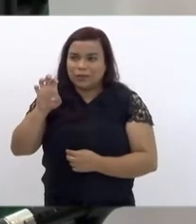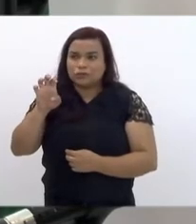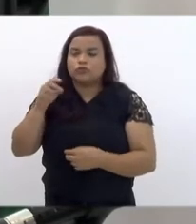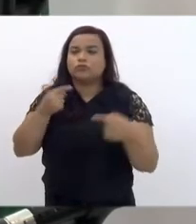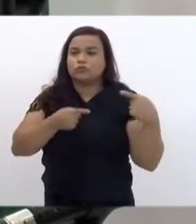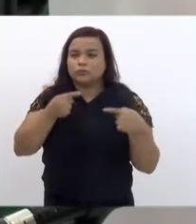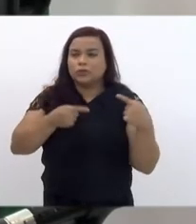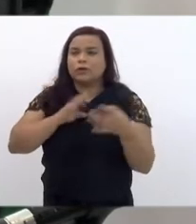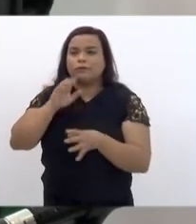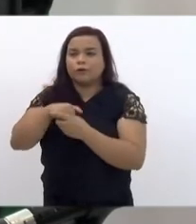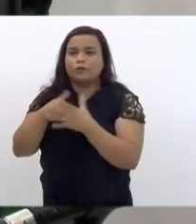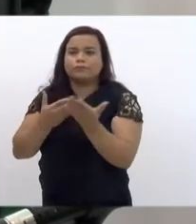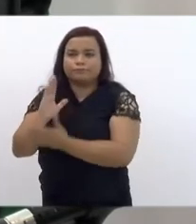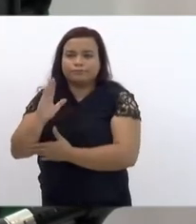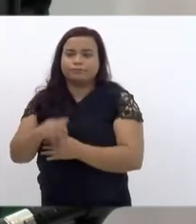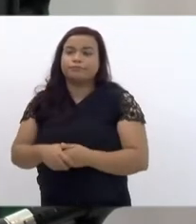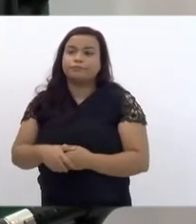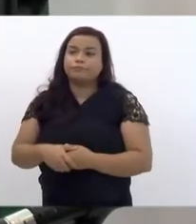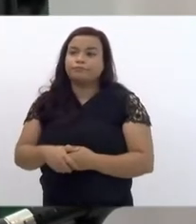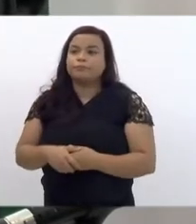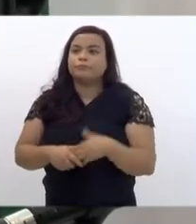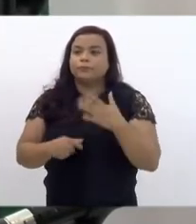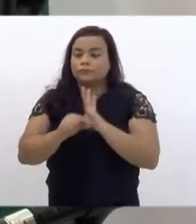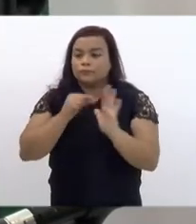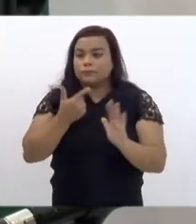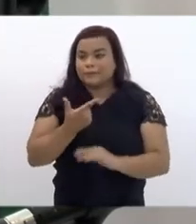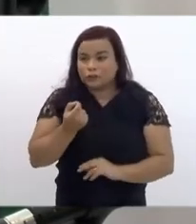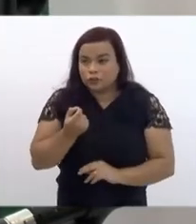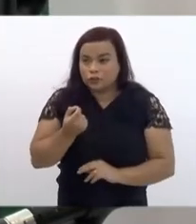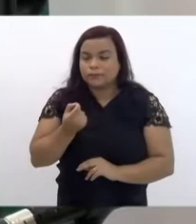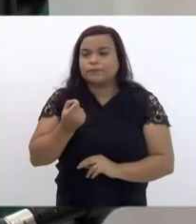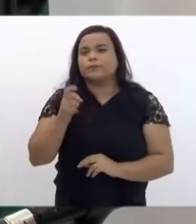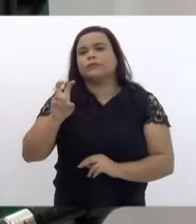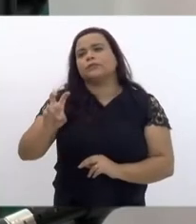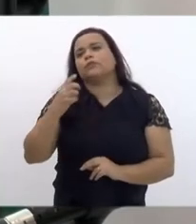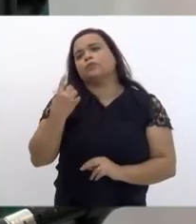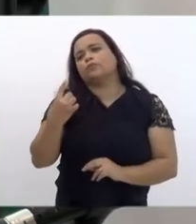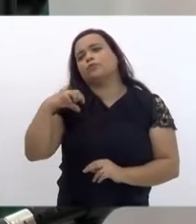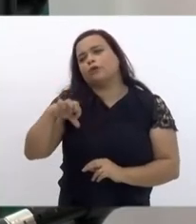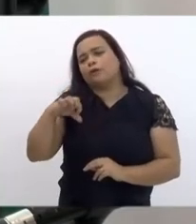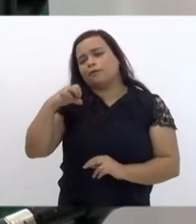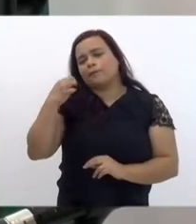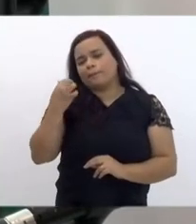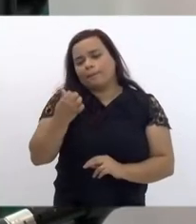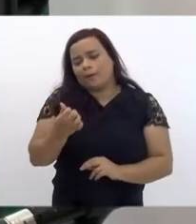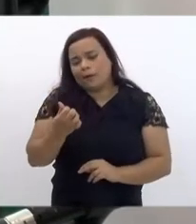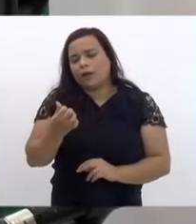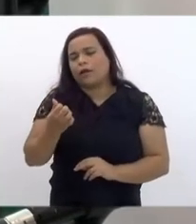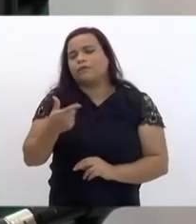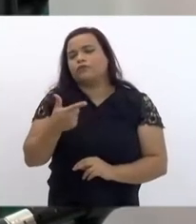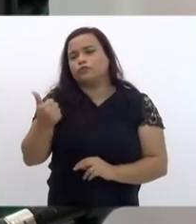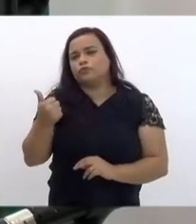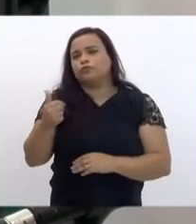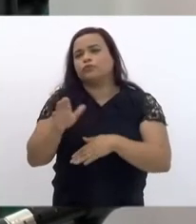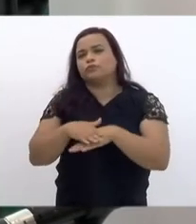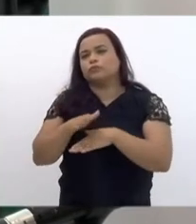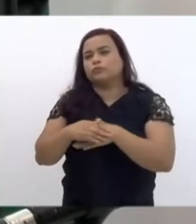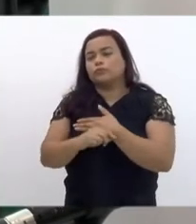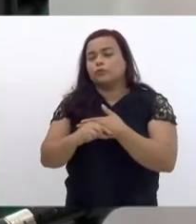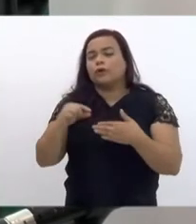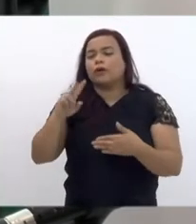aprovado. 20. Projeto de lei 5196-2021, autoria do deputado Valceasa, parecer pela